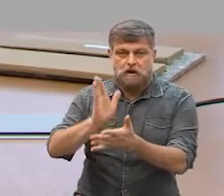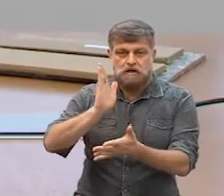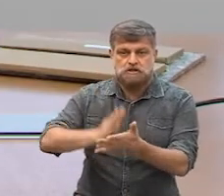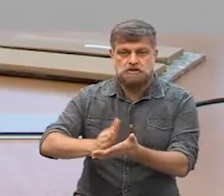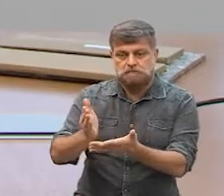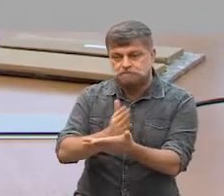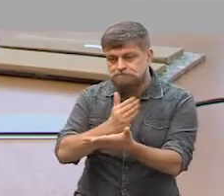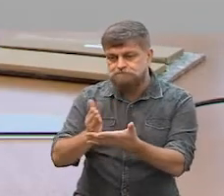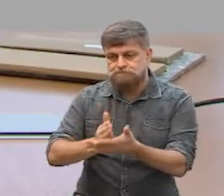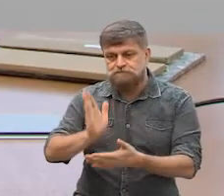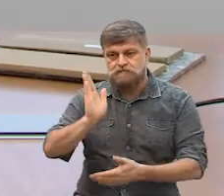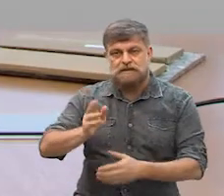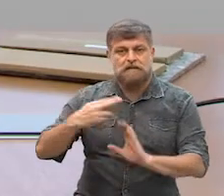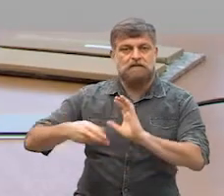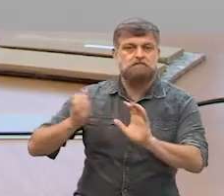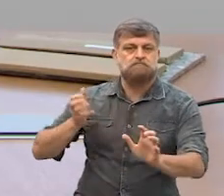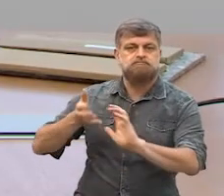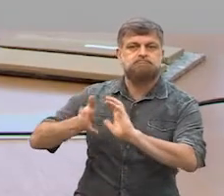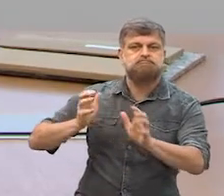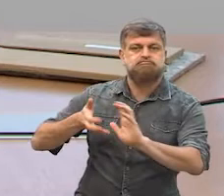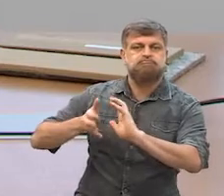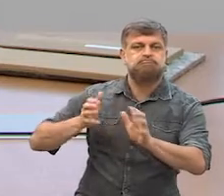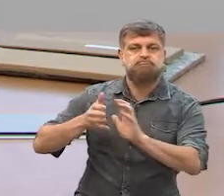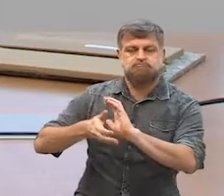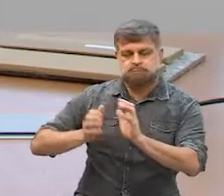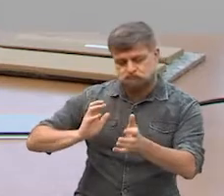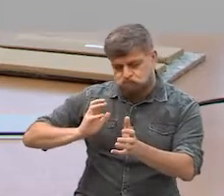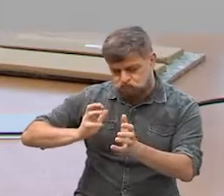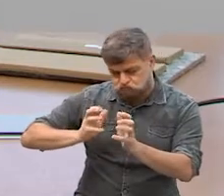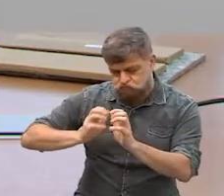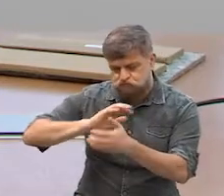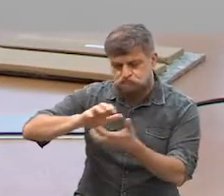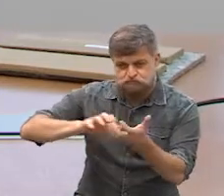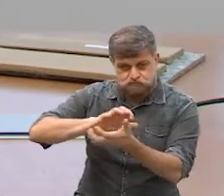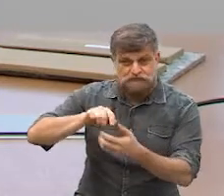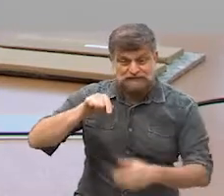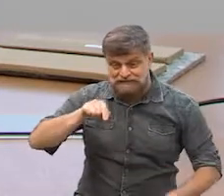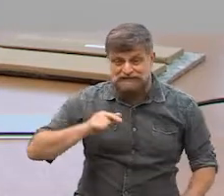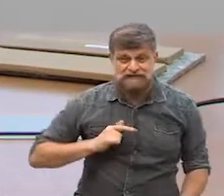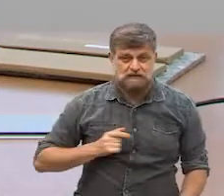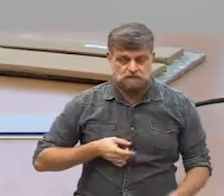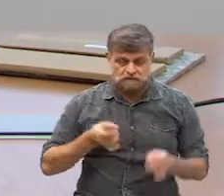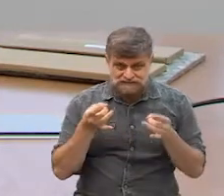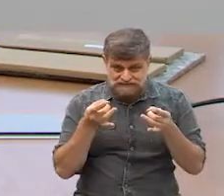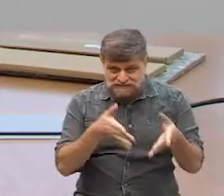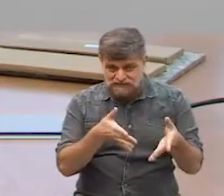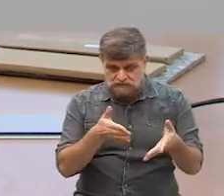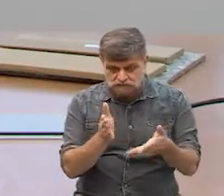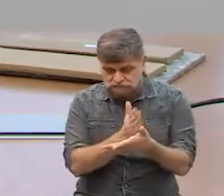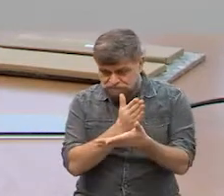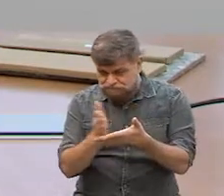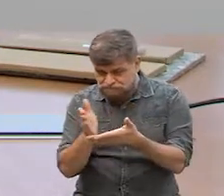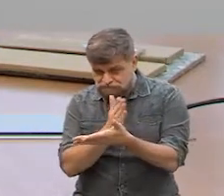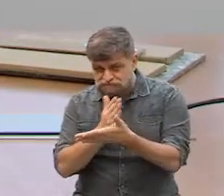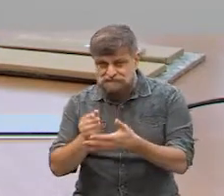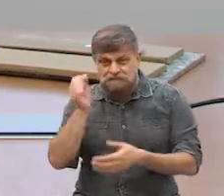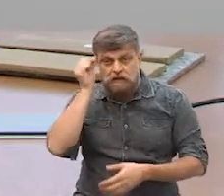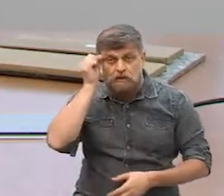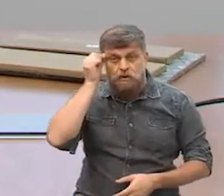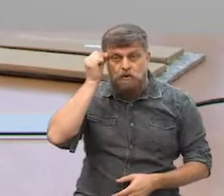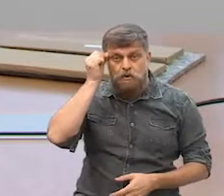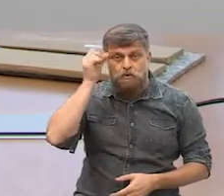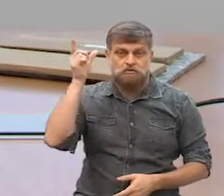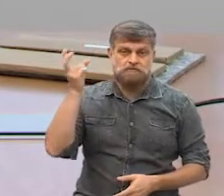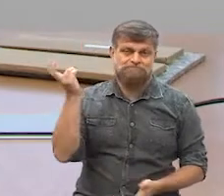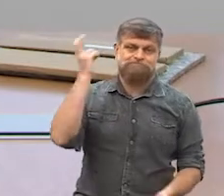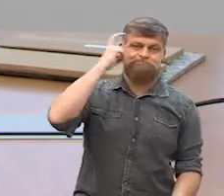está apto a ser reciclável, né? Então, assim, é super simples, né, o descarte, né, é uma questão de cultura mesmo,